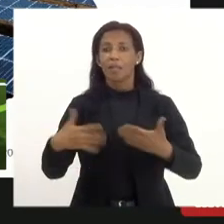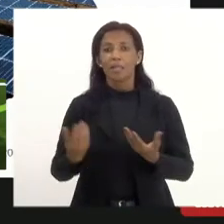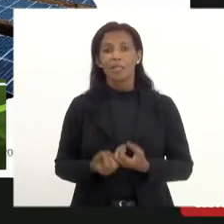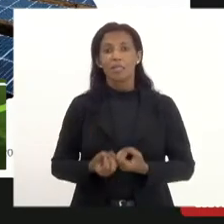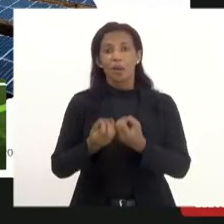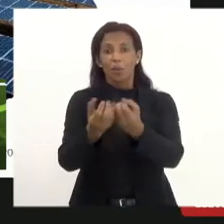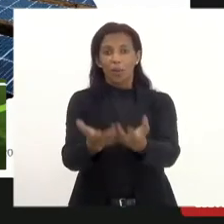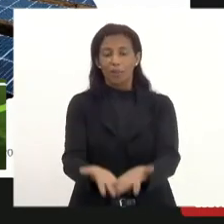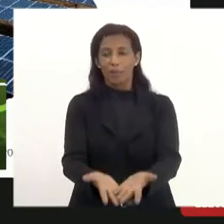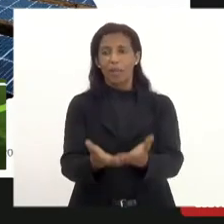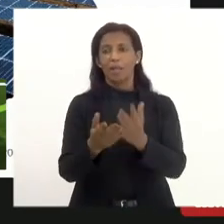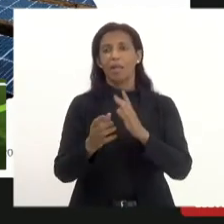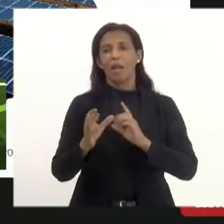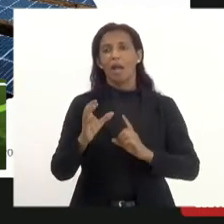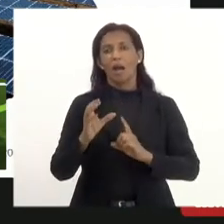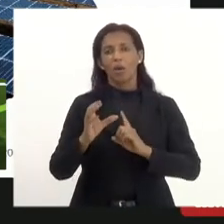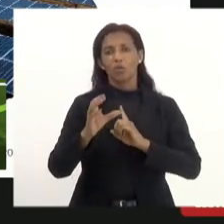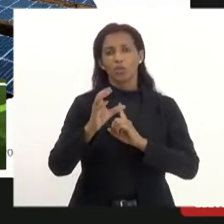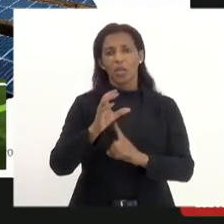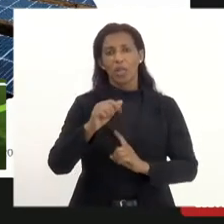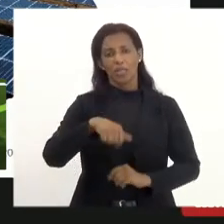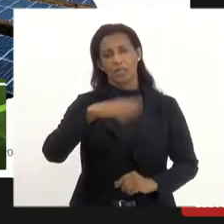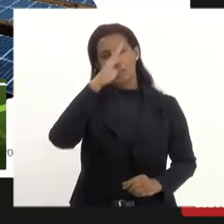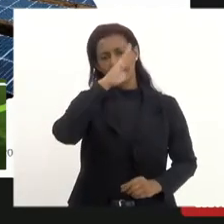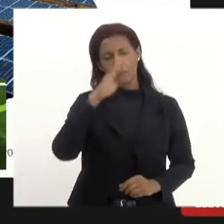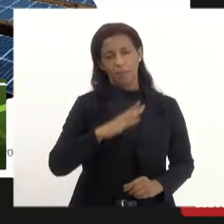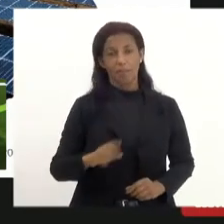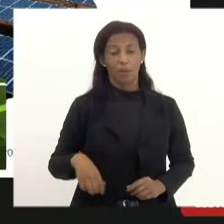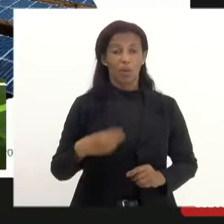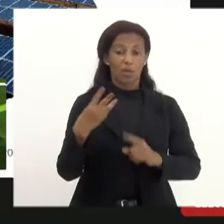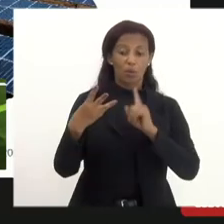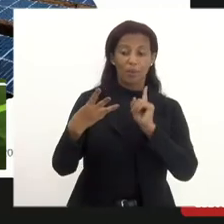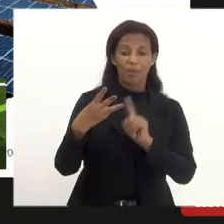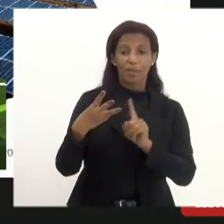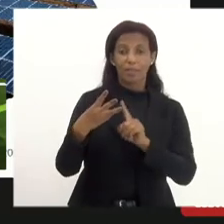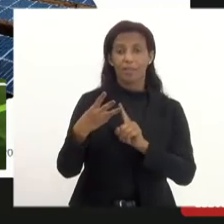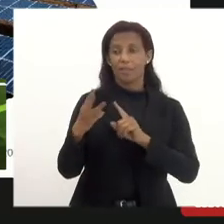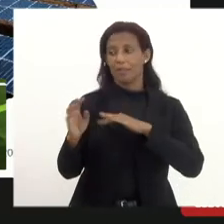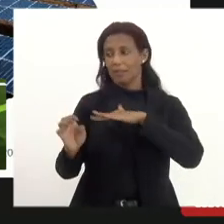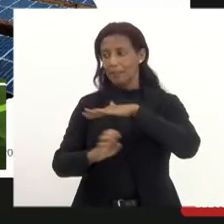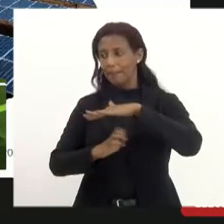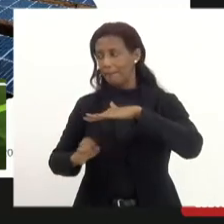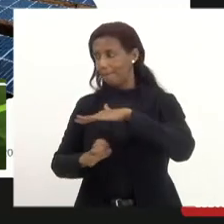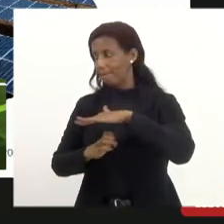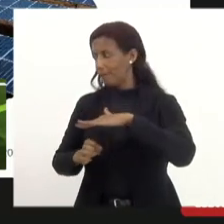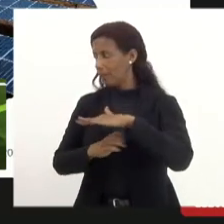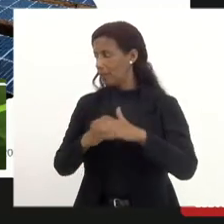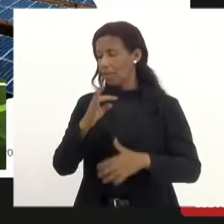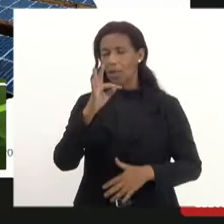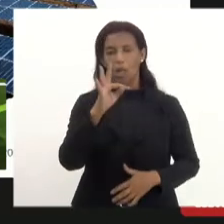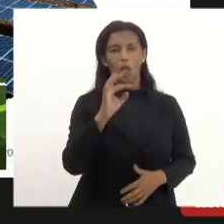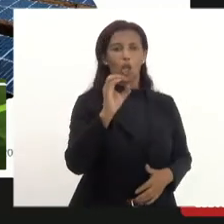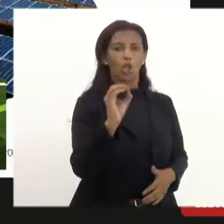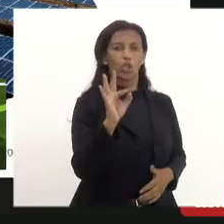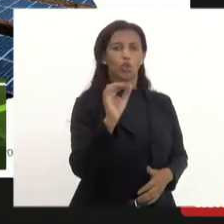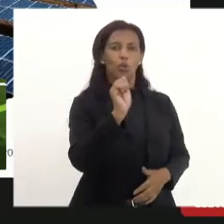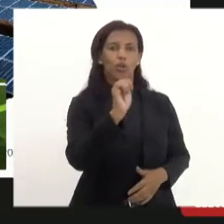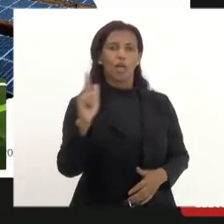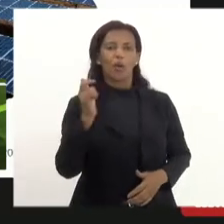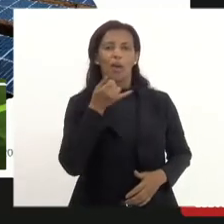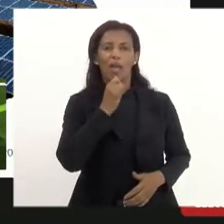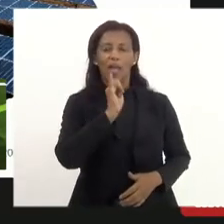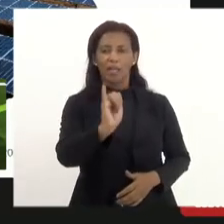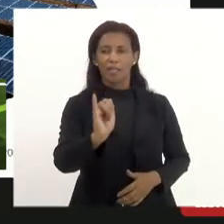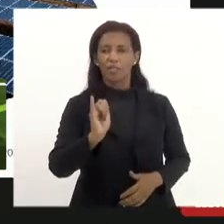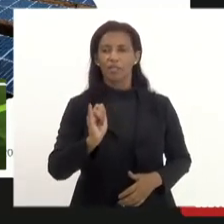entregues aos clientes da Saft aqui no Brasil. E uma terceira empresa é a Total Energy Gás e Eletricidade